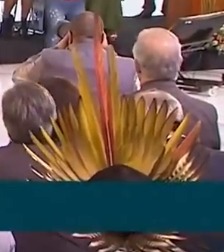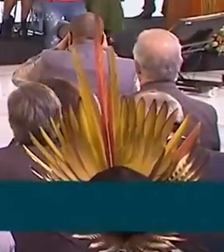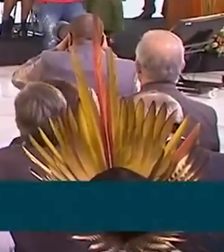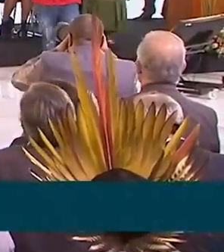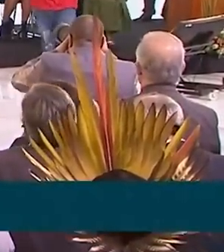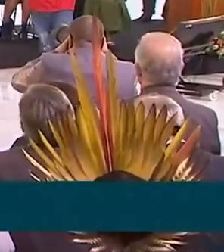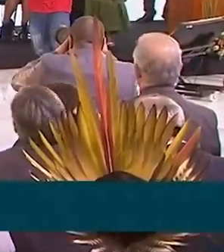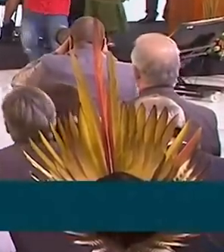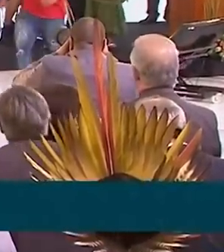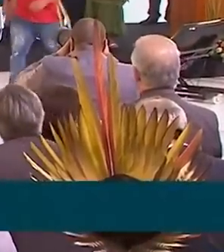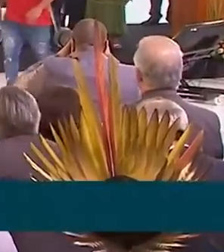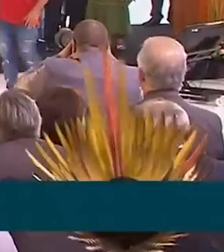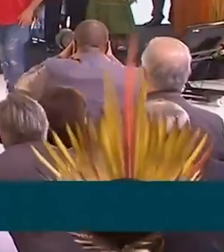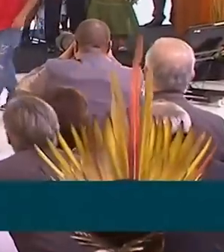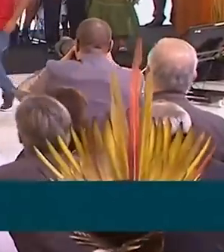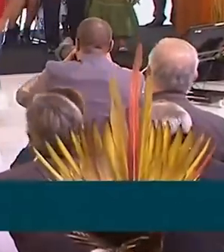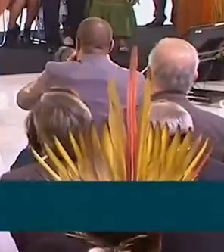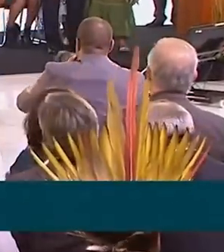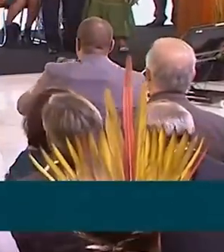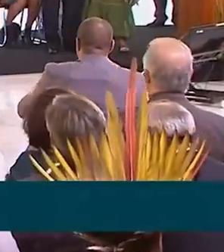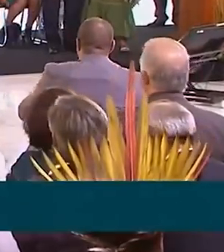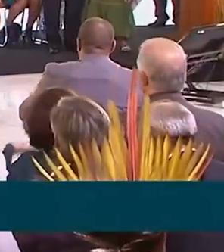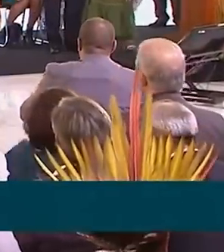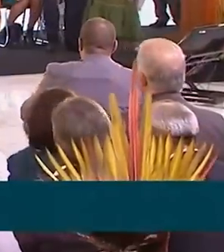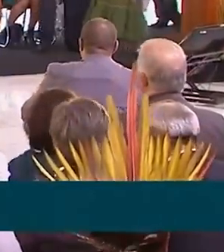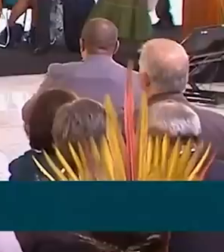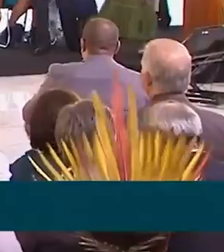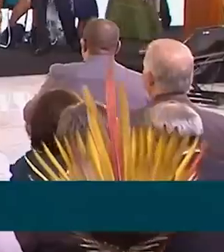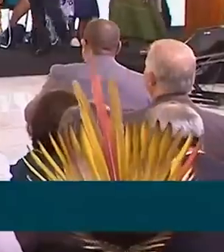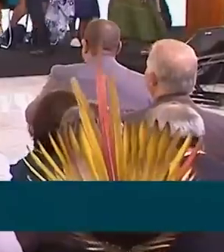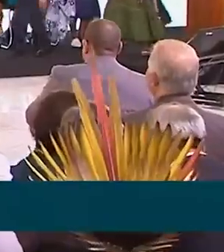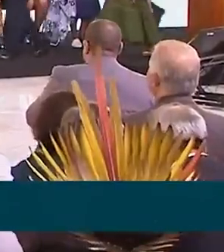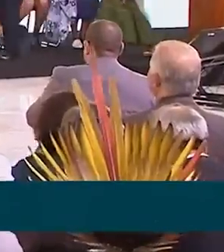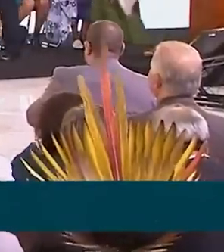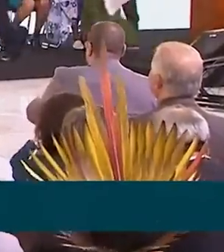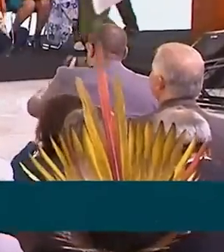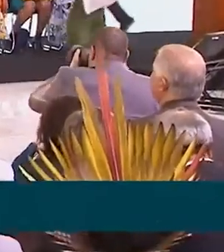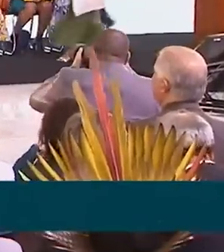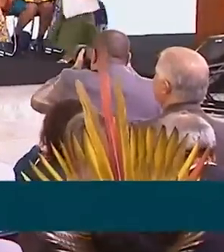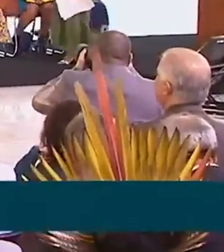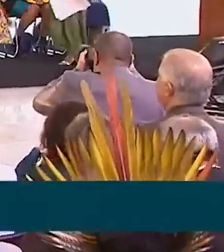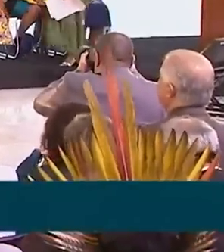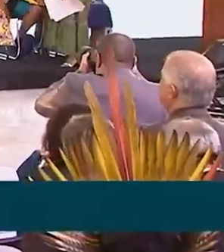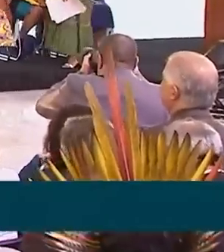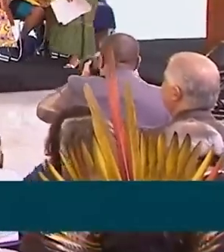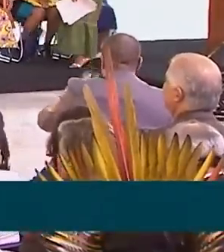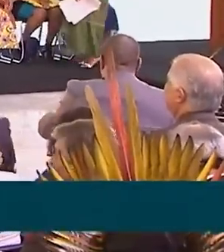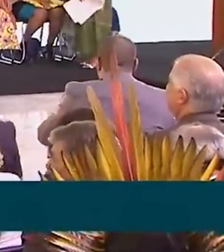Thank you.